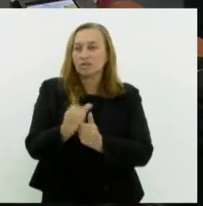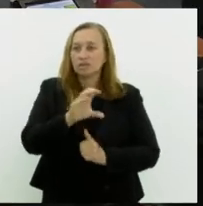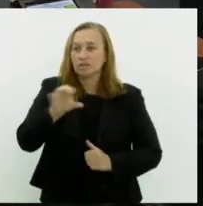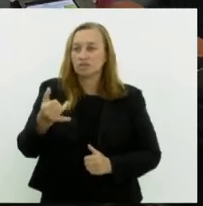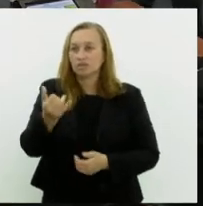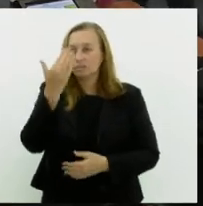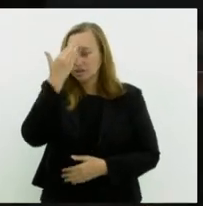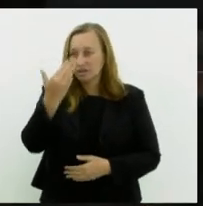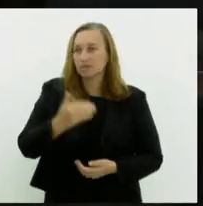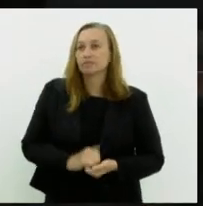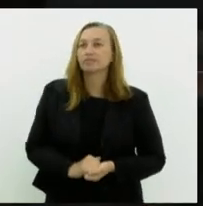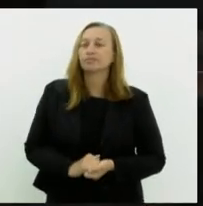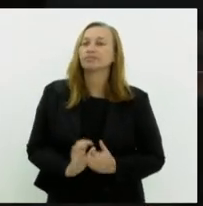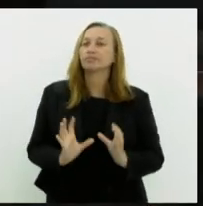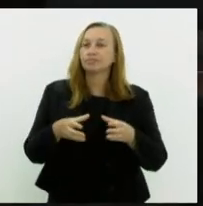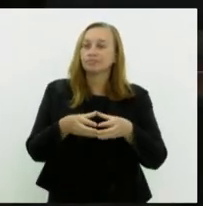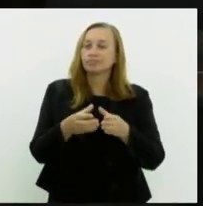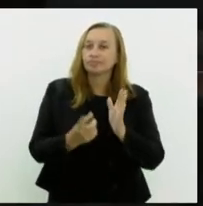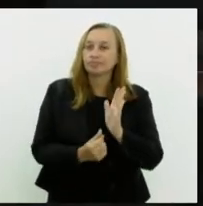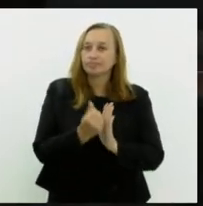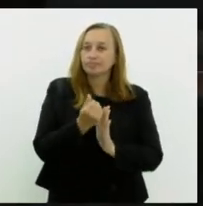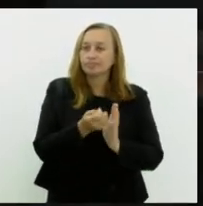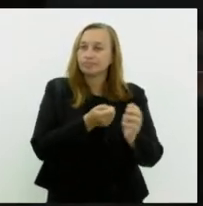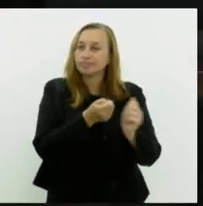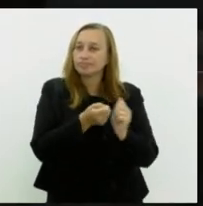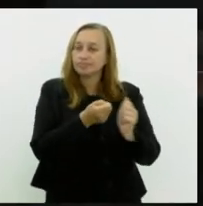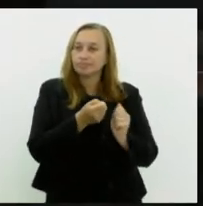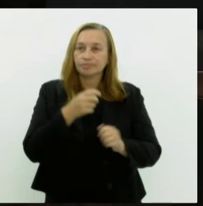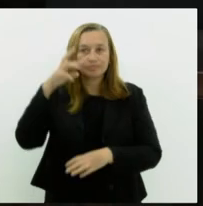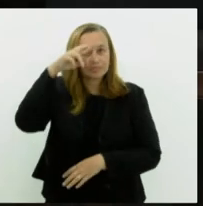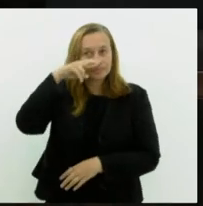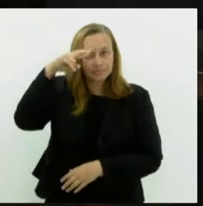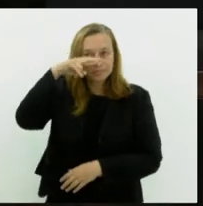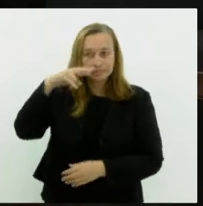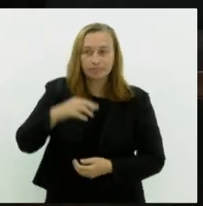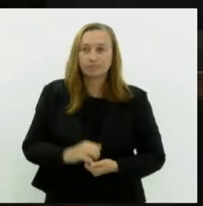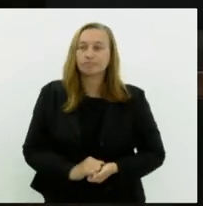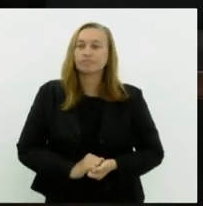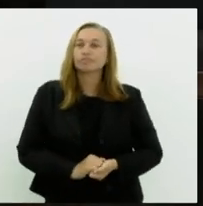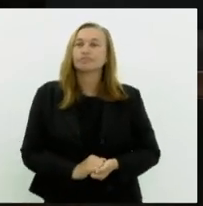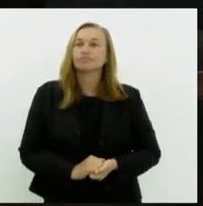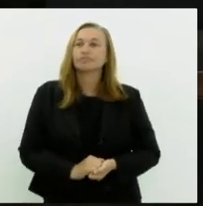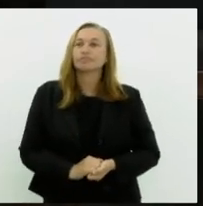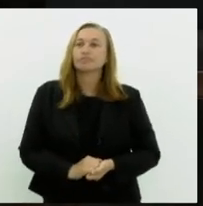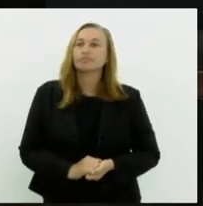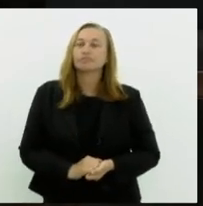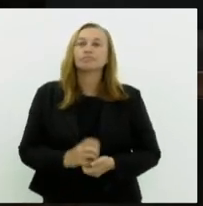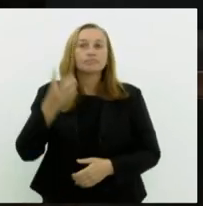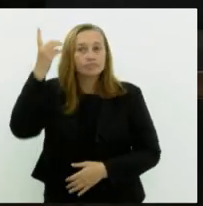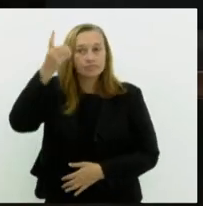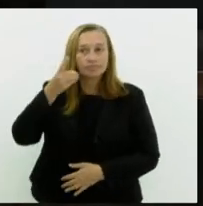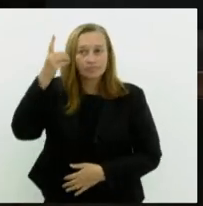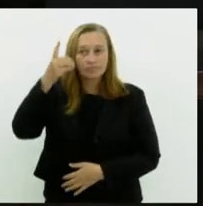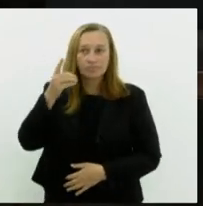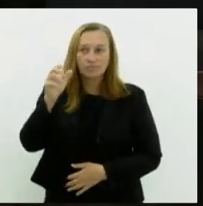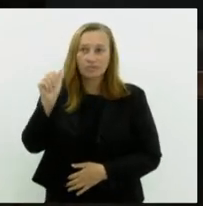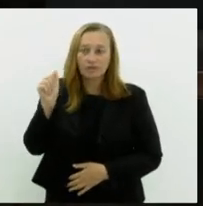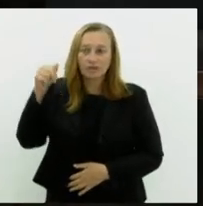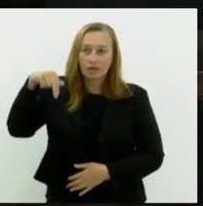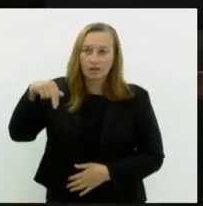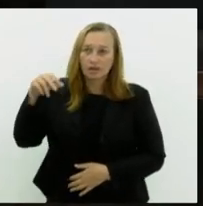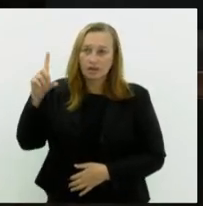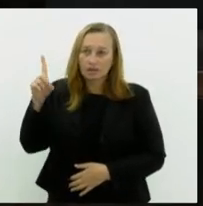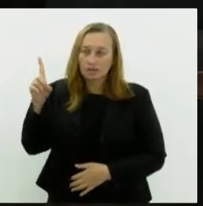Obrigada. Da Comissão de Orçamento, Finanças, Fiscalização Financeira e Controle, deputado André Correia,